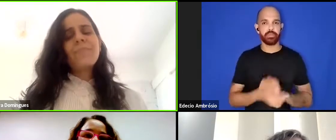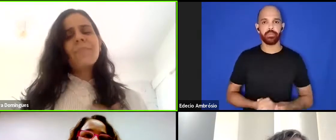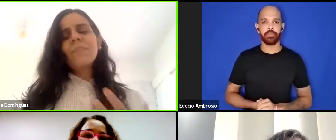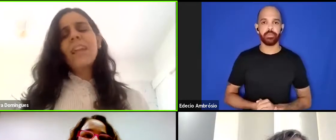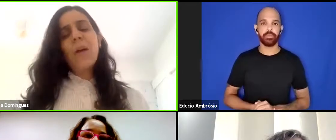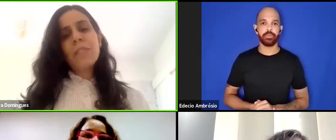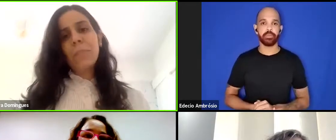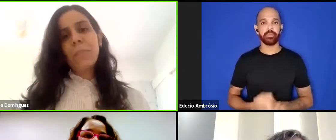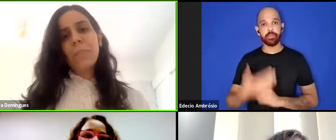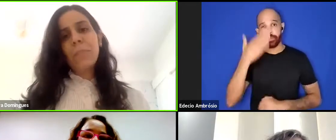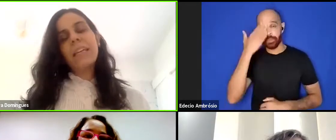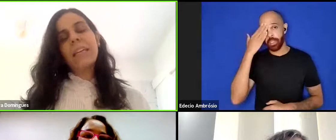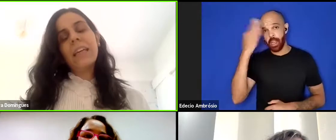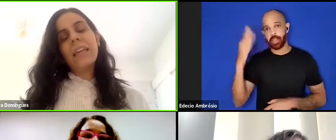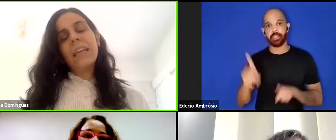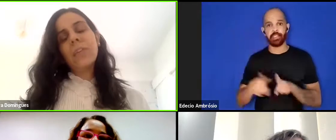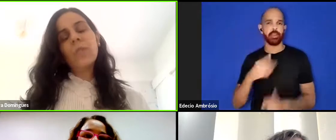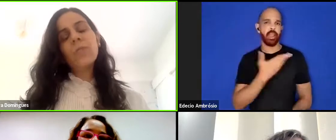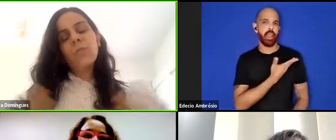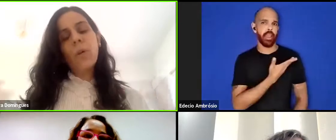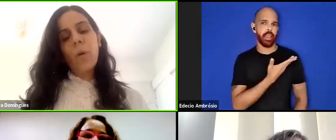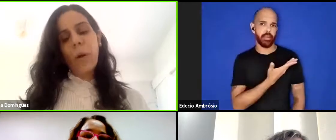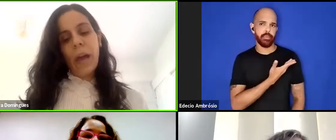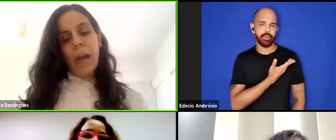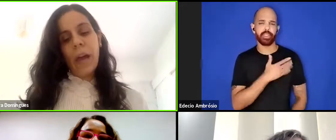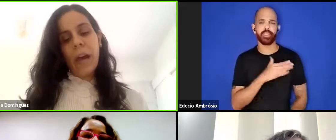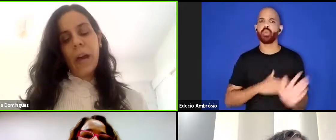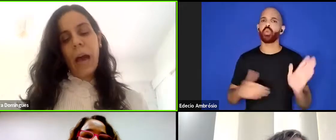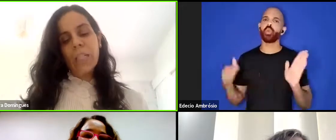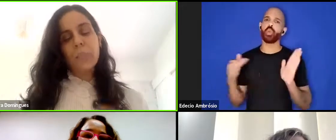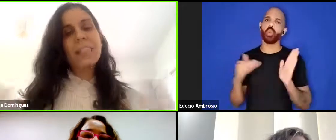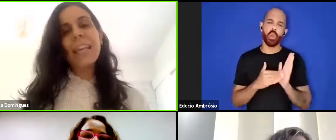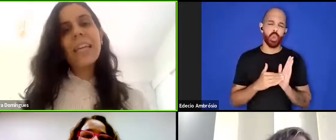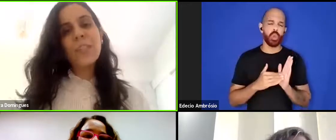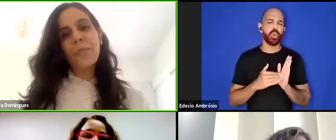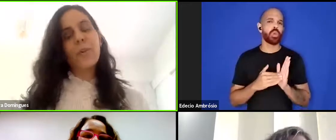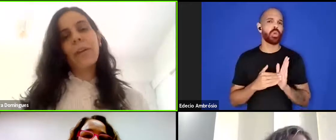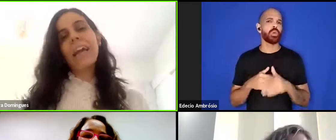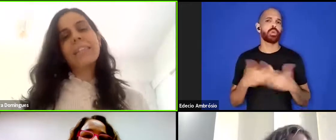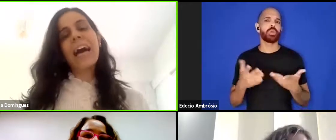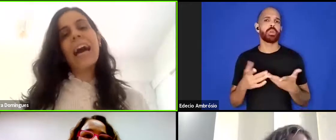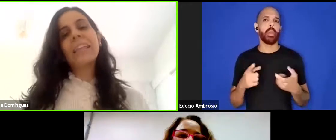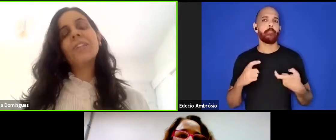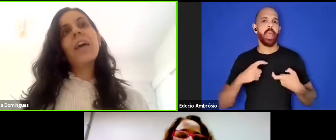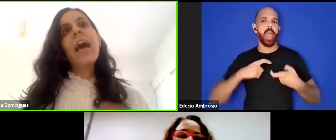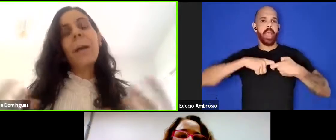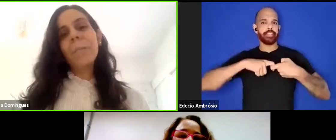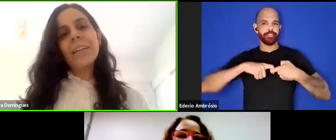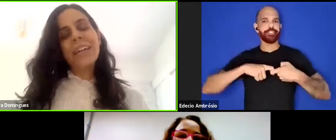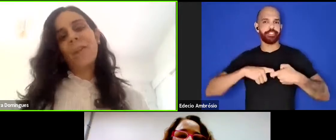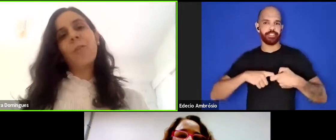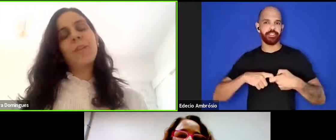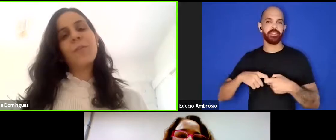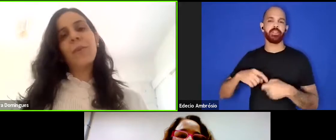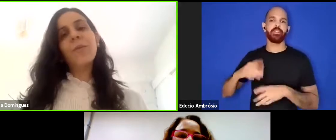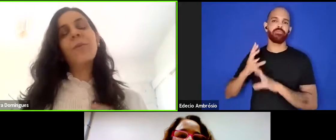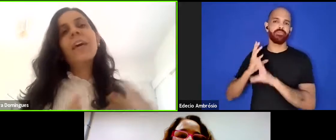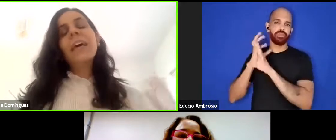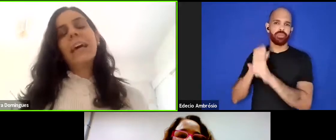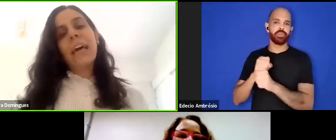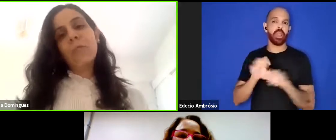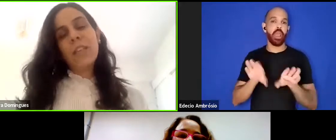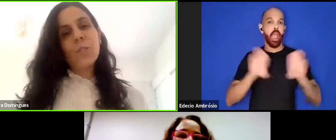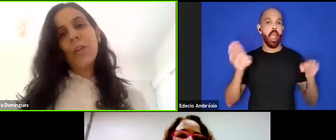também aos amigos e todas as parcerias que foram realizadas, a banca que